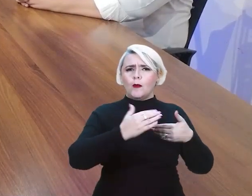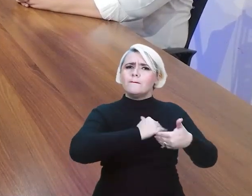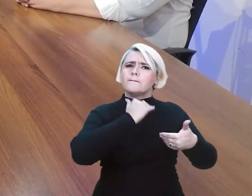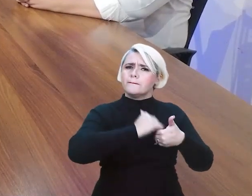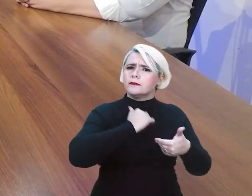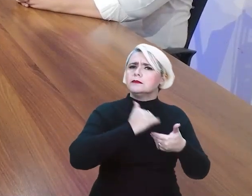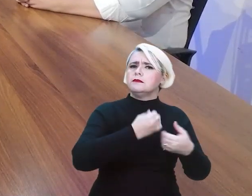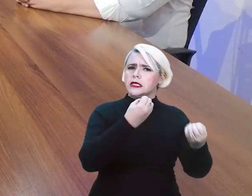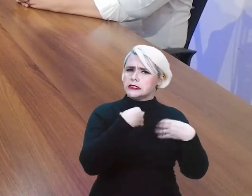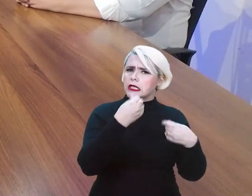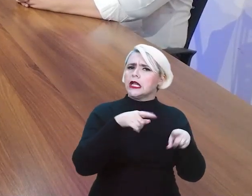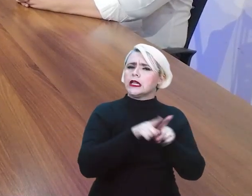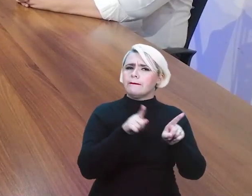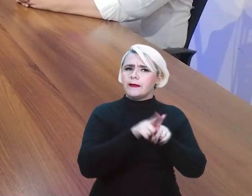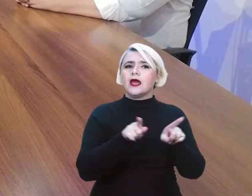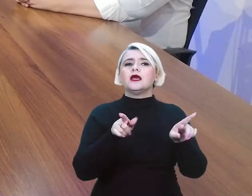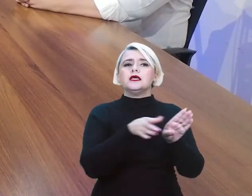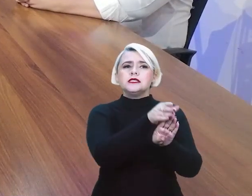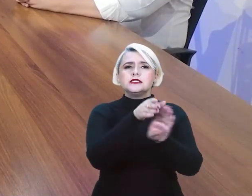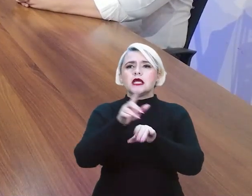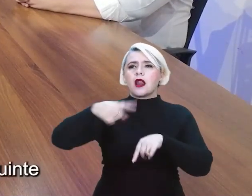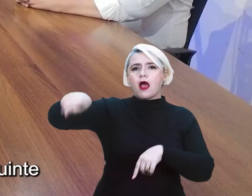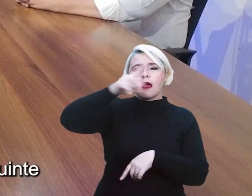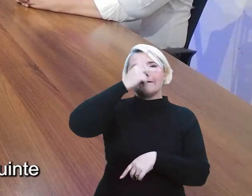e ensinar aos nossos